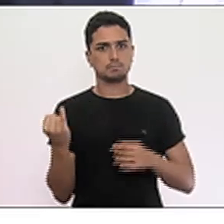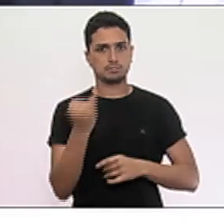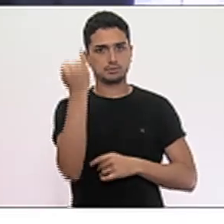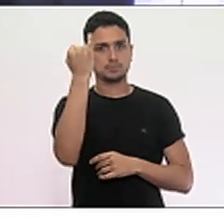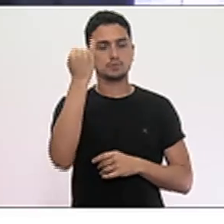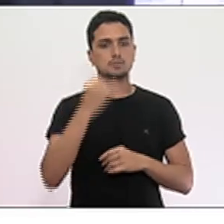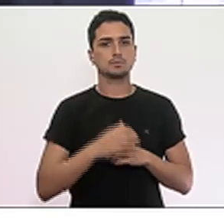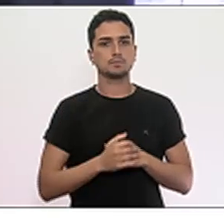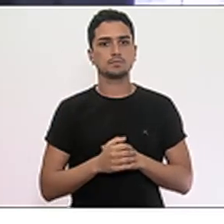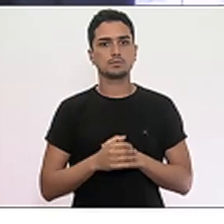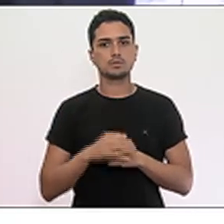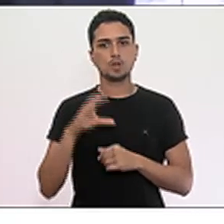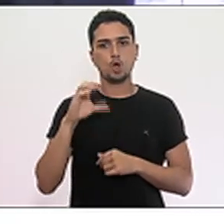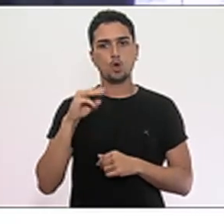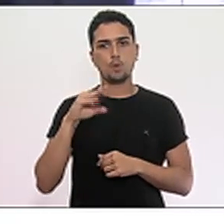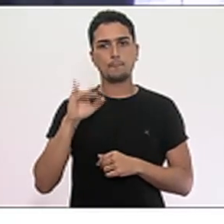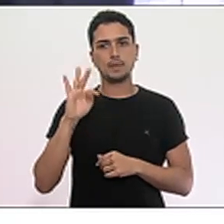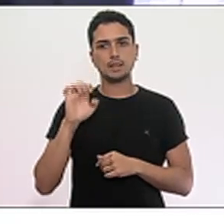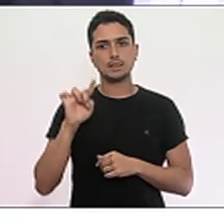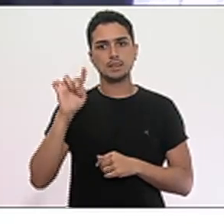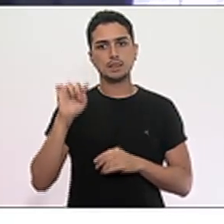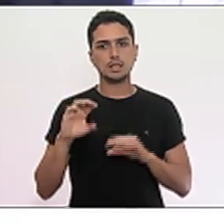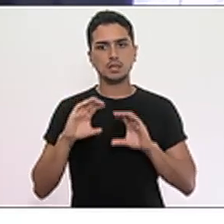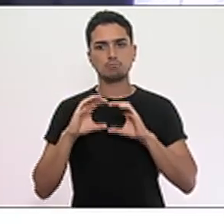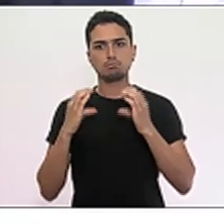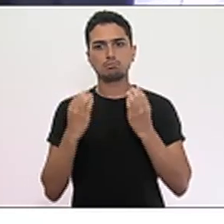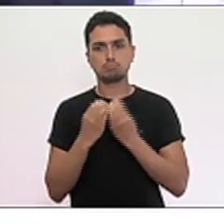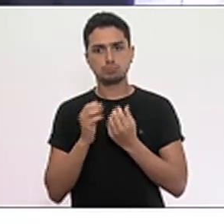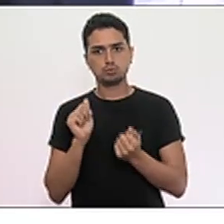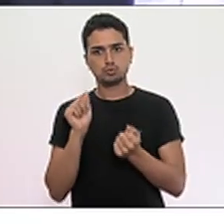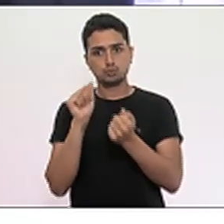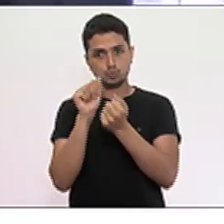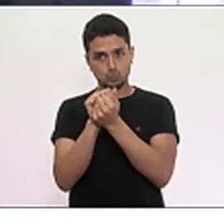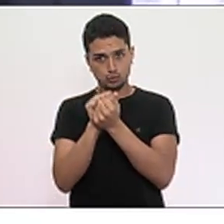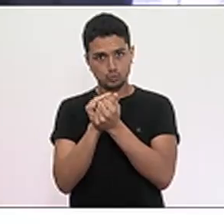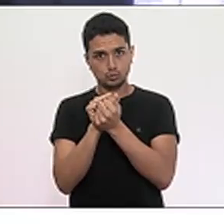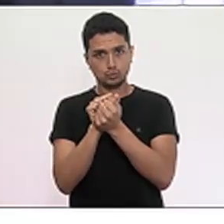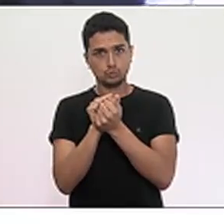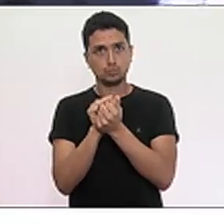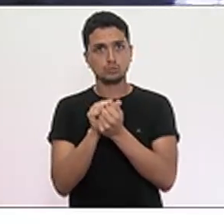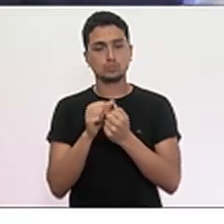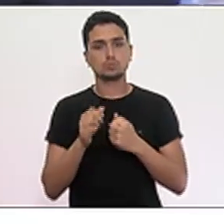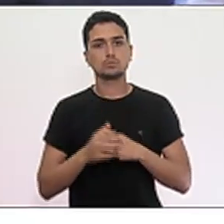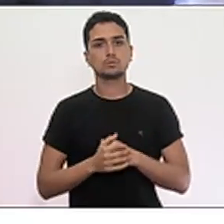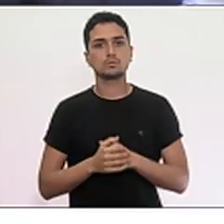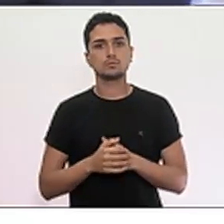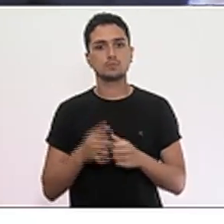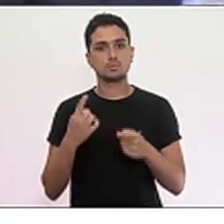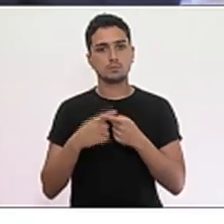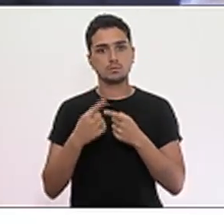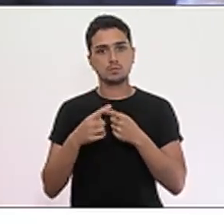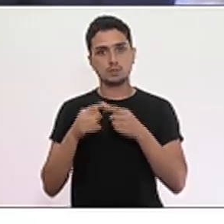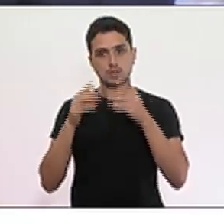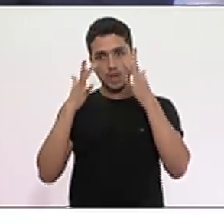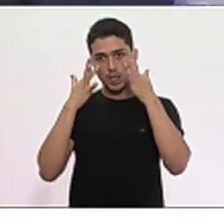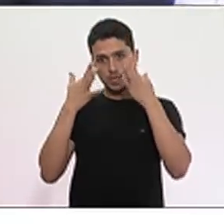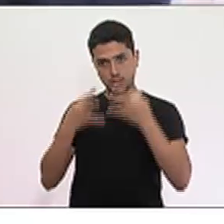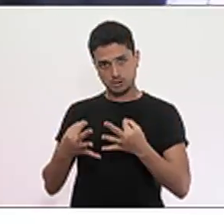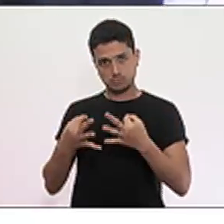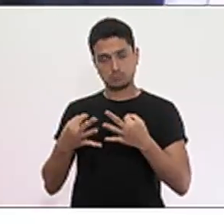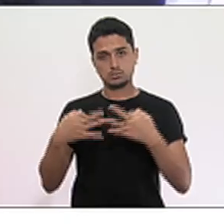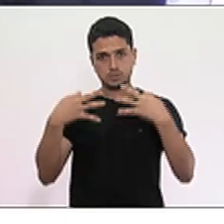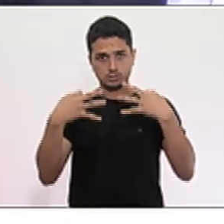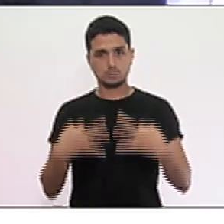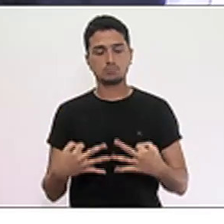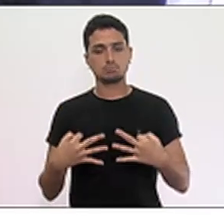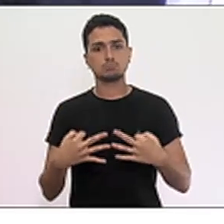atuando dentro de uma lógica de fazer com que isso seja atendido também, né?